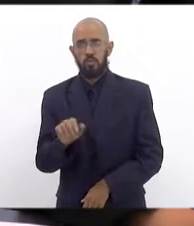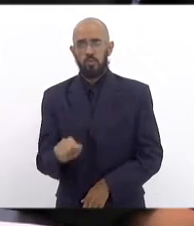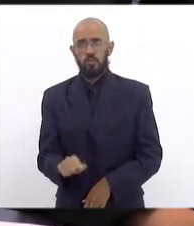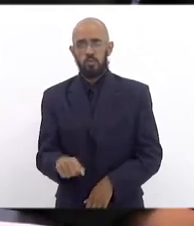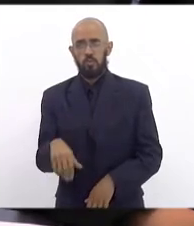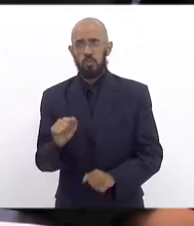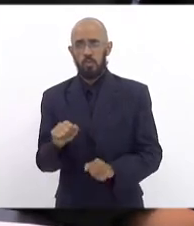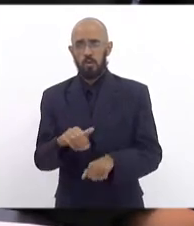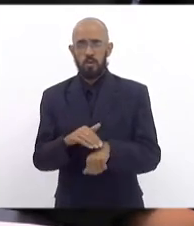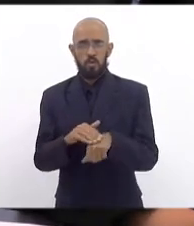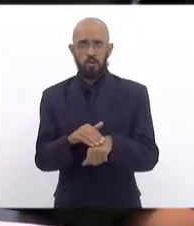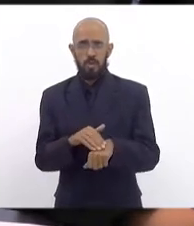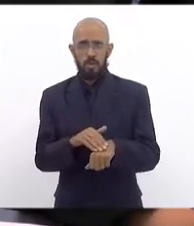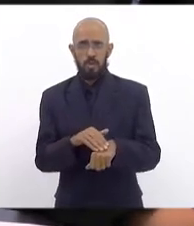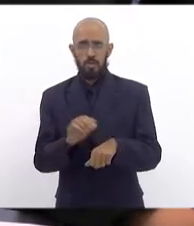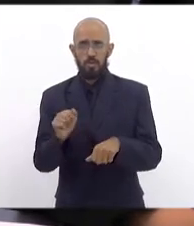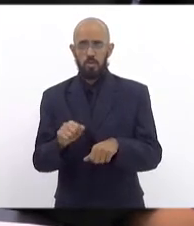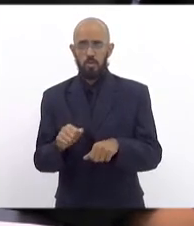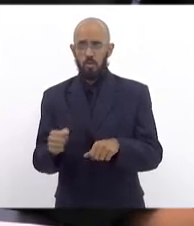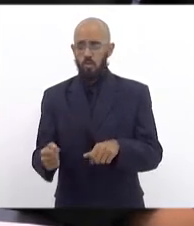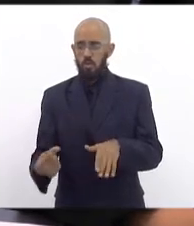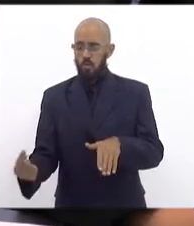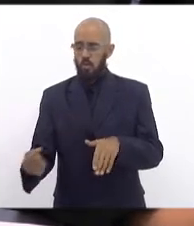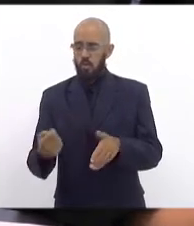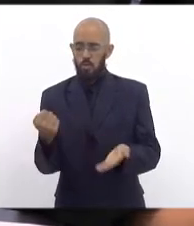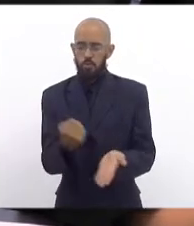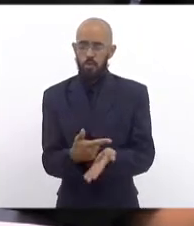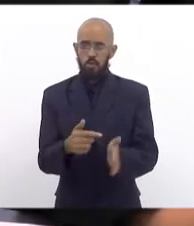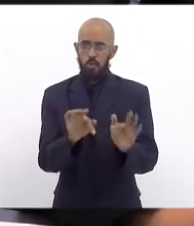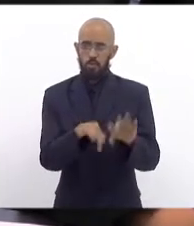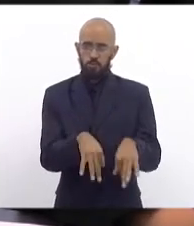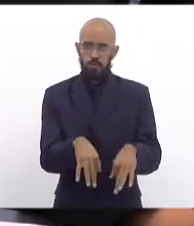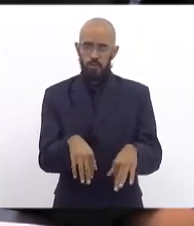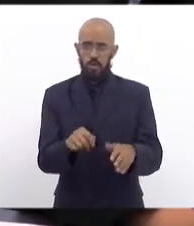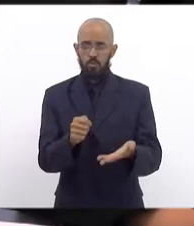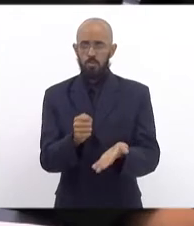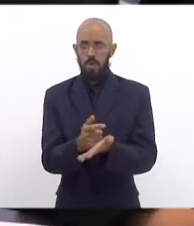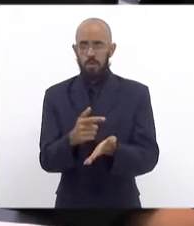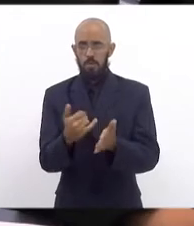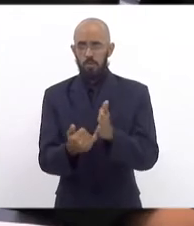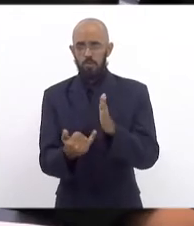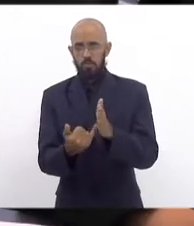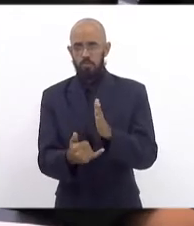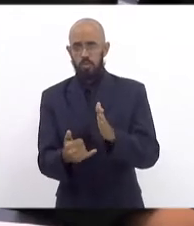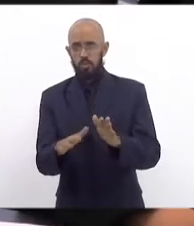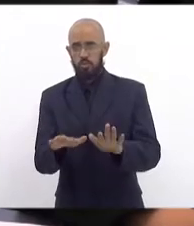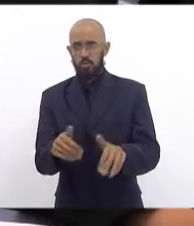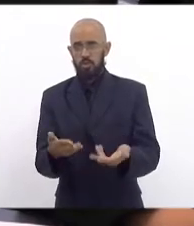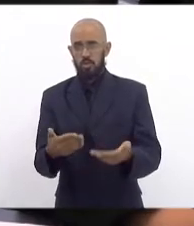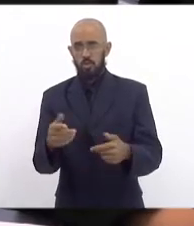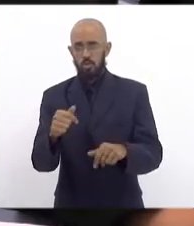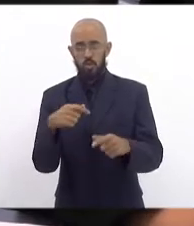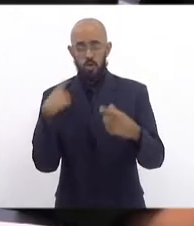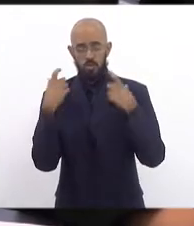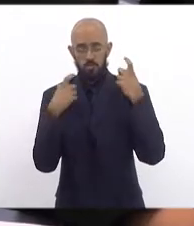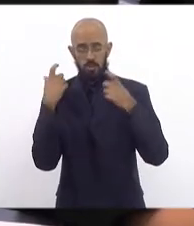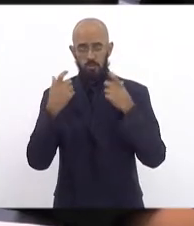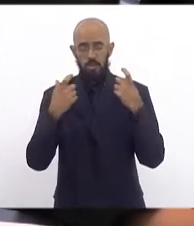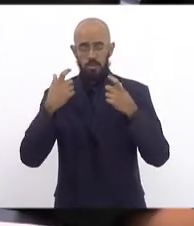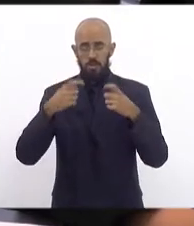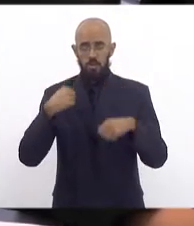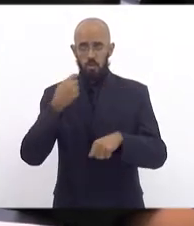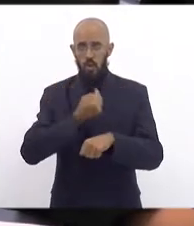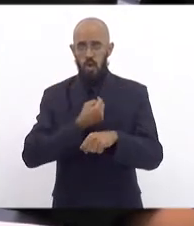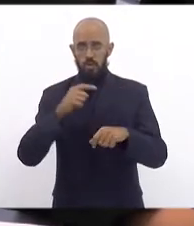que realizou a operação de saída interna com consumidor final não fabricante do Imposto em relação a esse artigo é a nossa preocupação aqui aqui